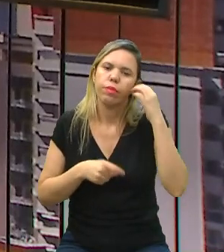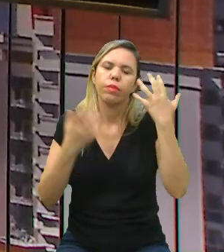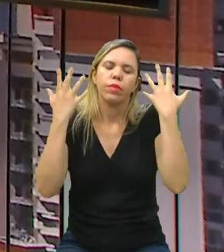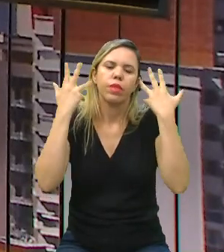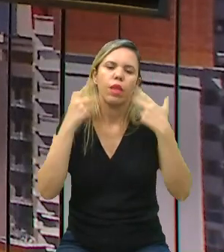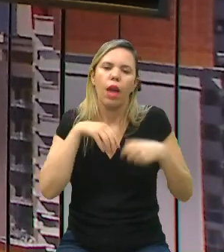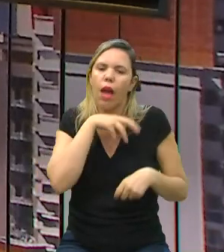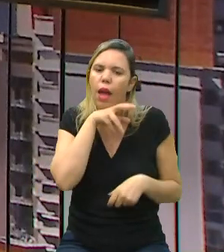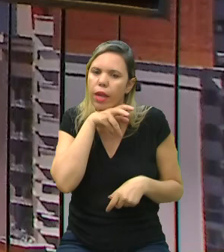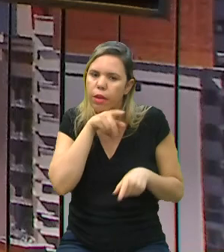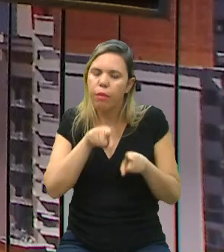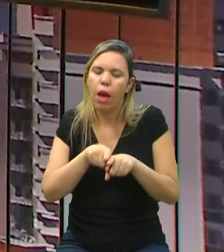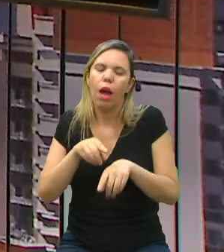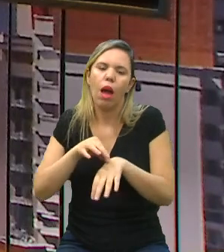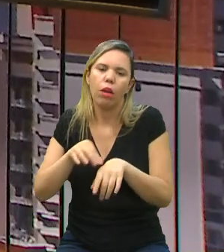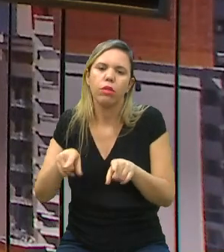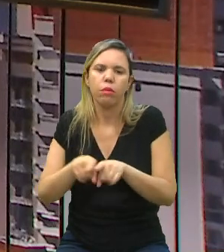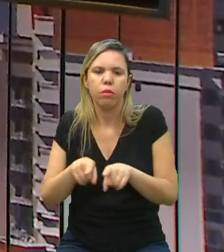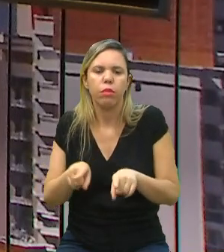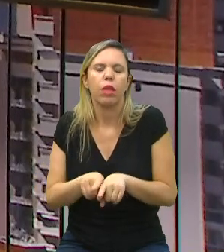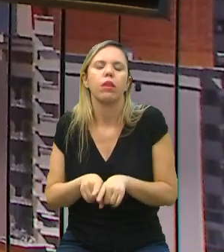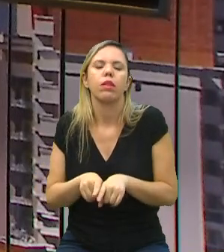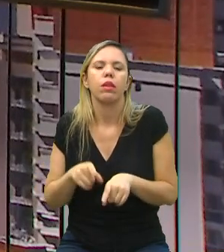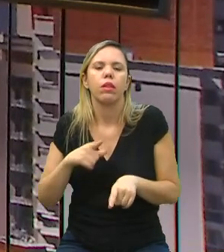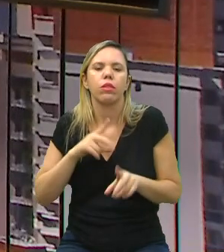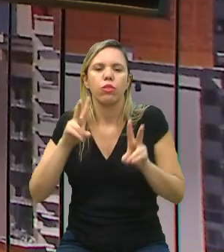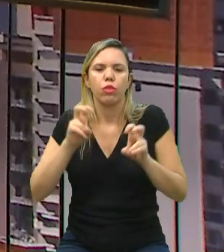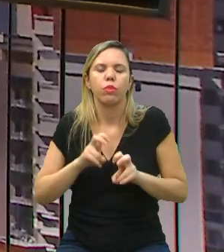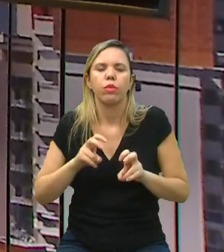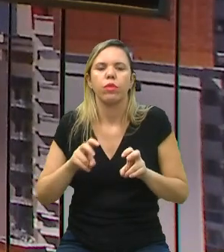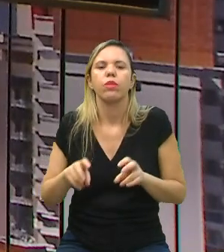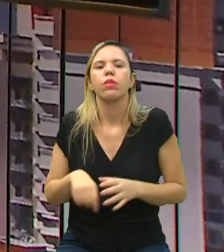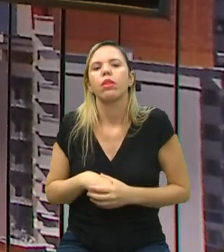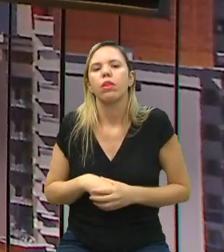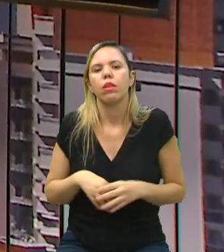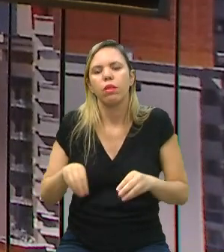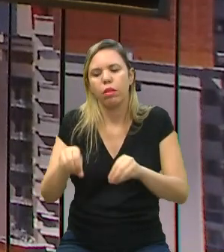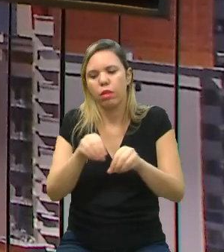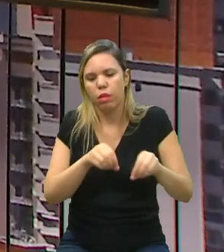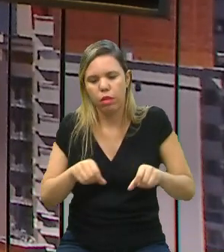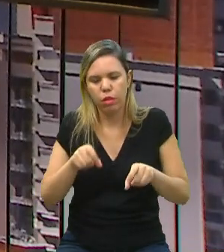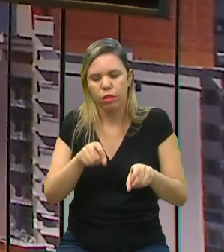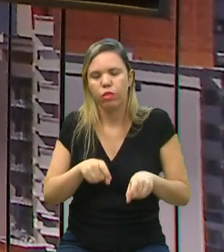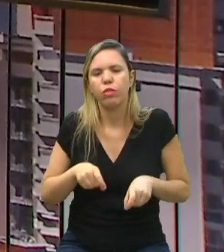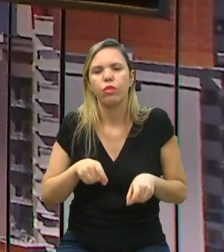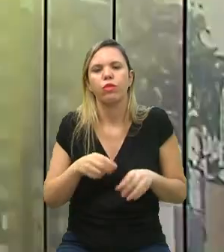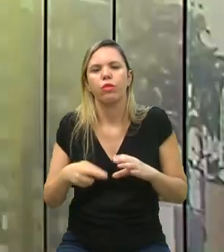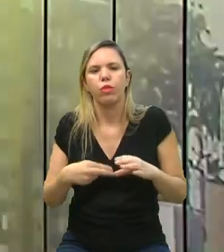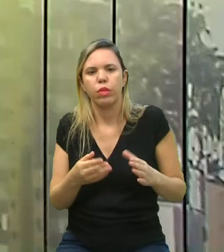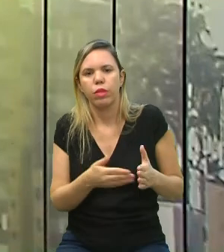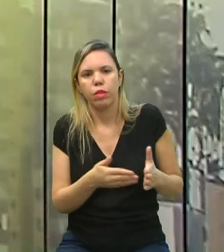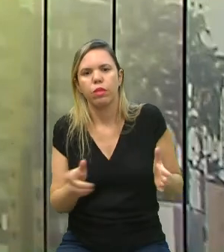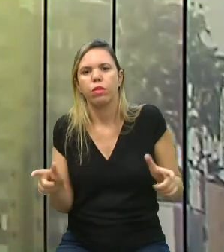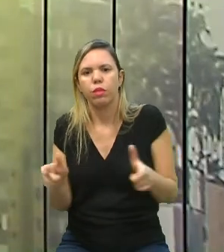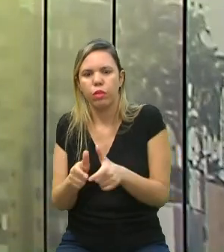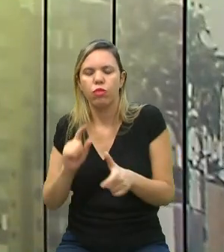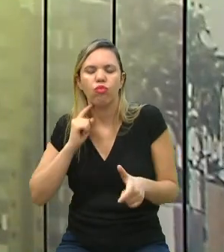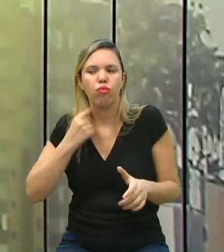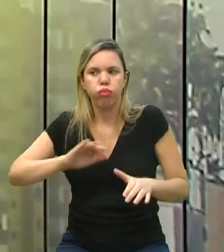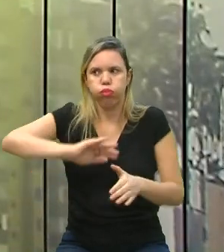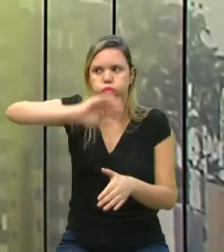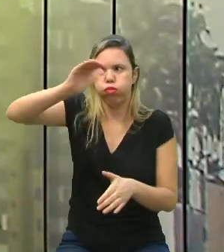resíduos sólidos, que a gente tem esse prazo para eliminação dos lixões um pouco estendido, principalmente diante